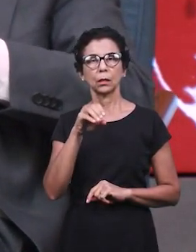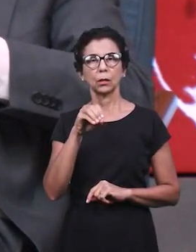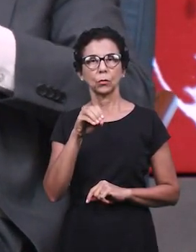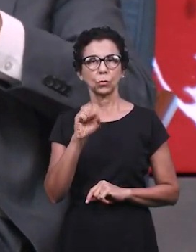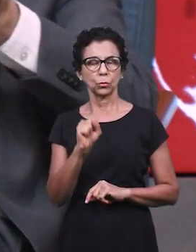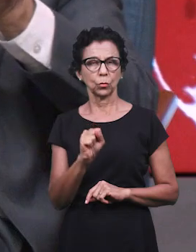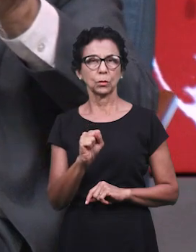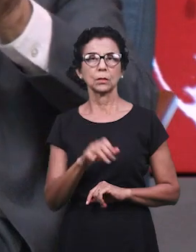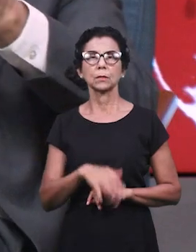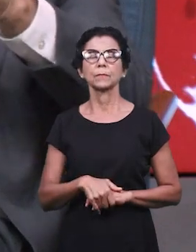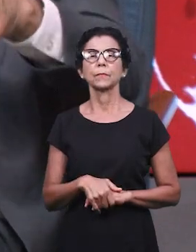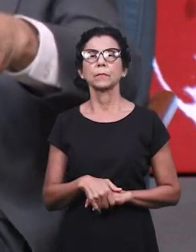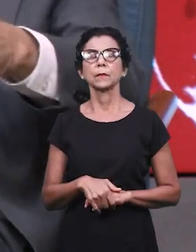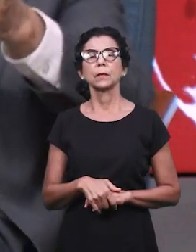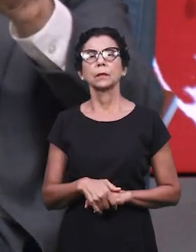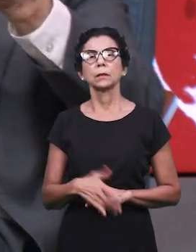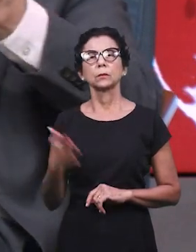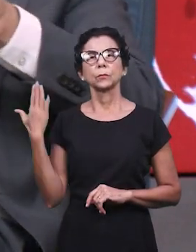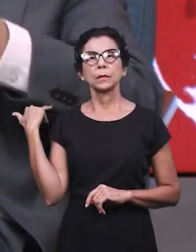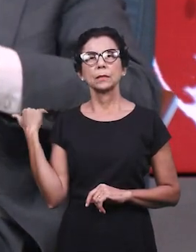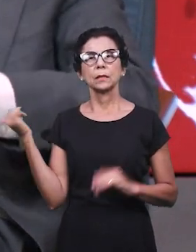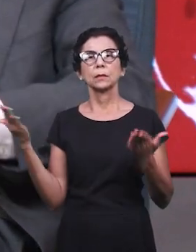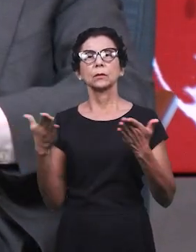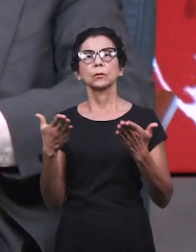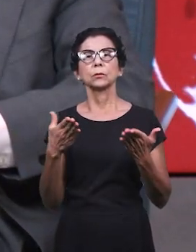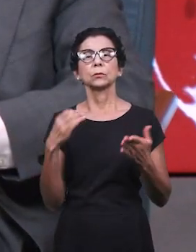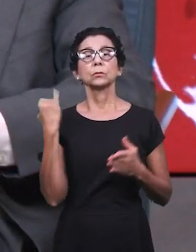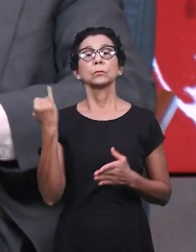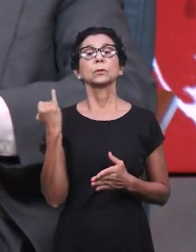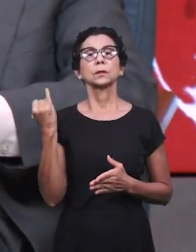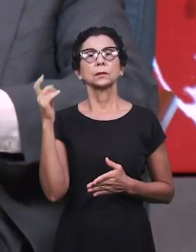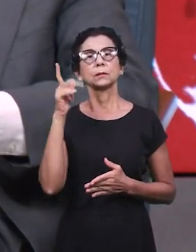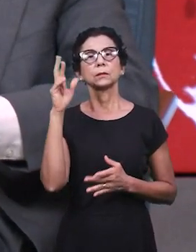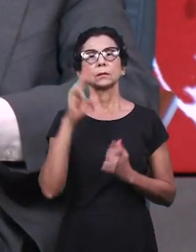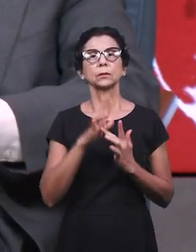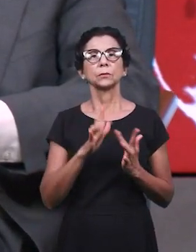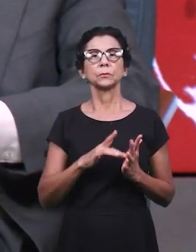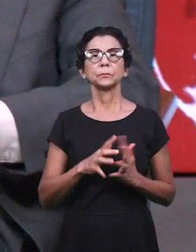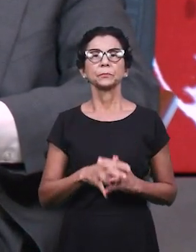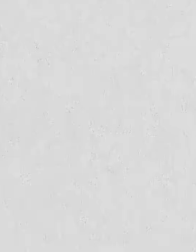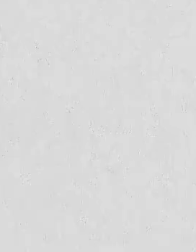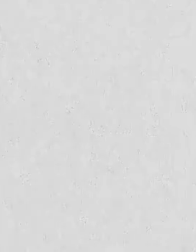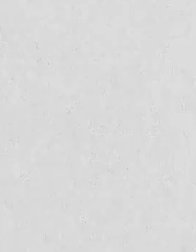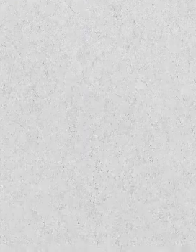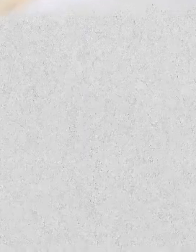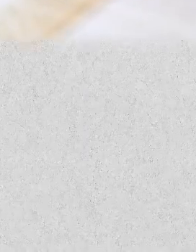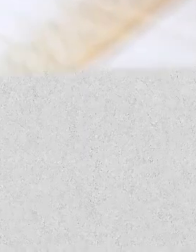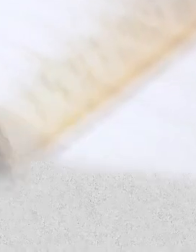primitiva e qual a importância deles hoje. A paz do Senhor.